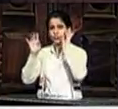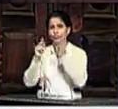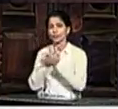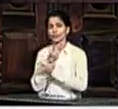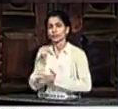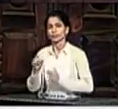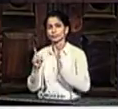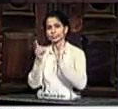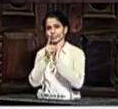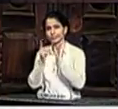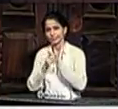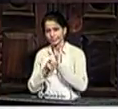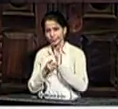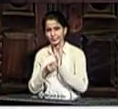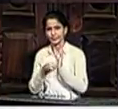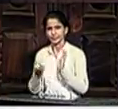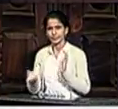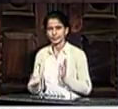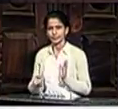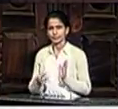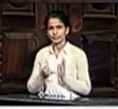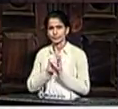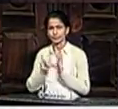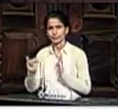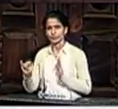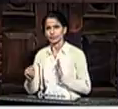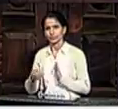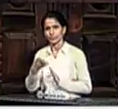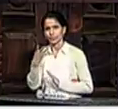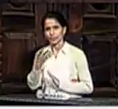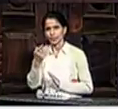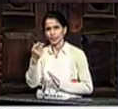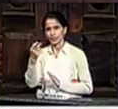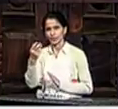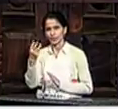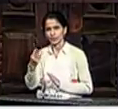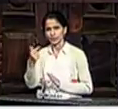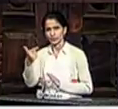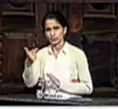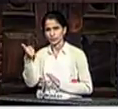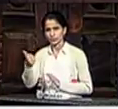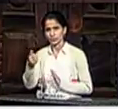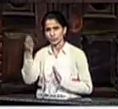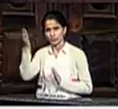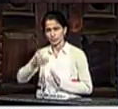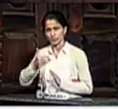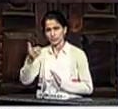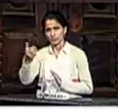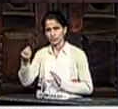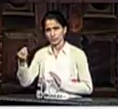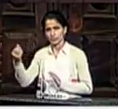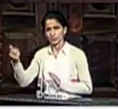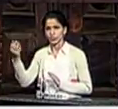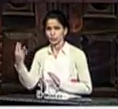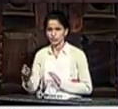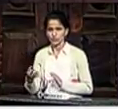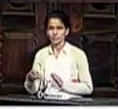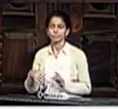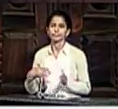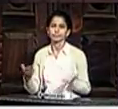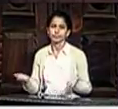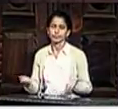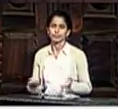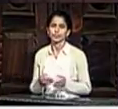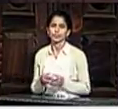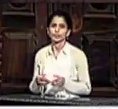de decreto, a lei é a 4.321 de 2004, lei aprovada nesta casa, que permitiu